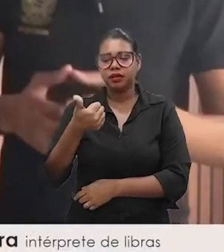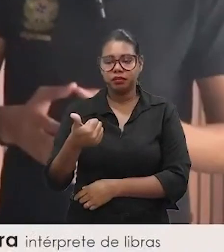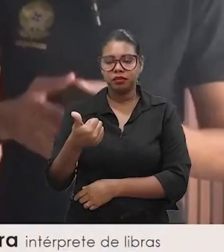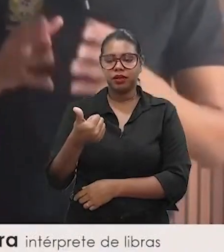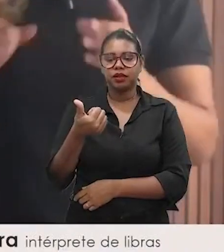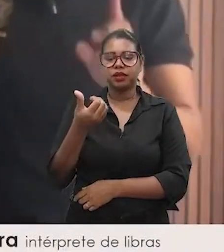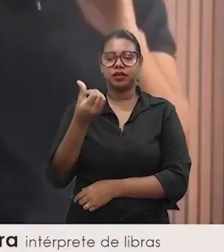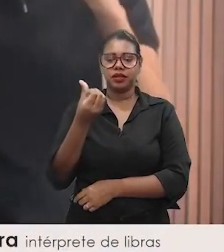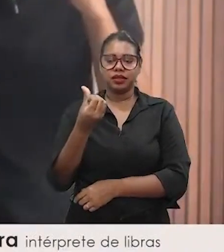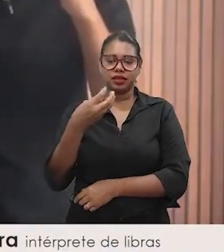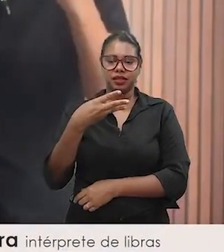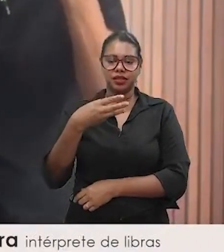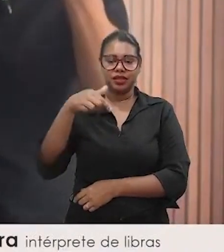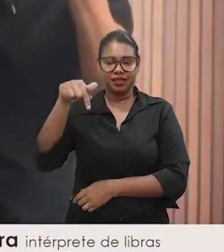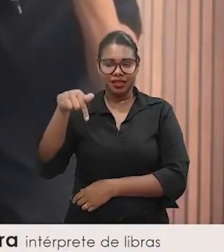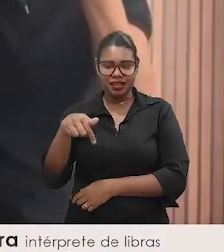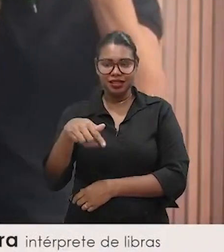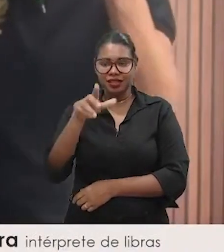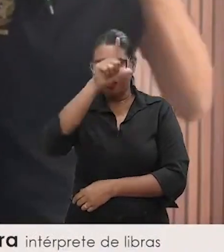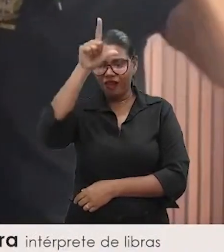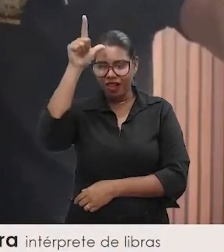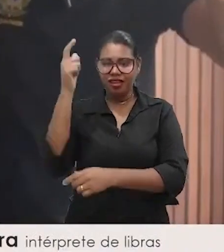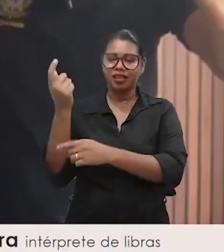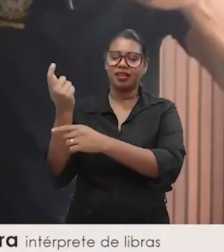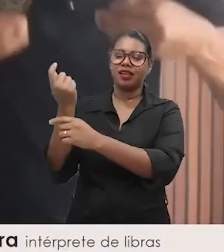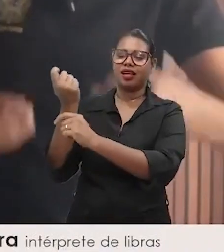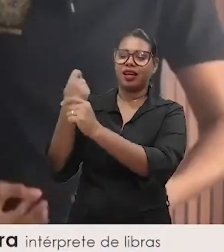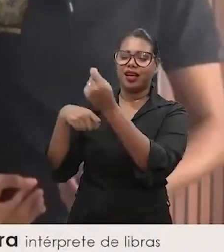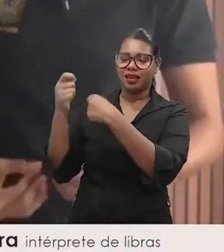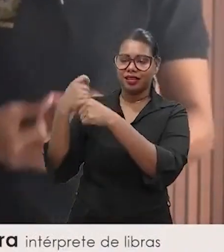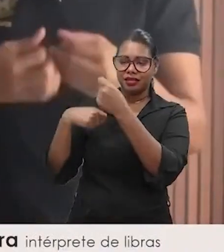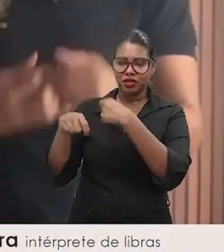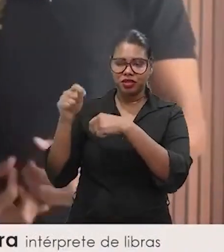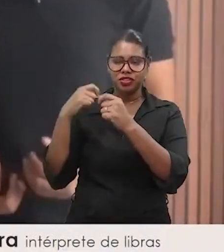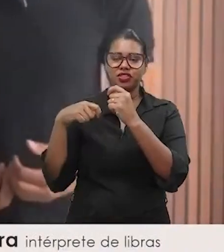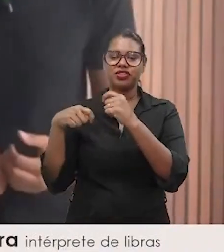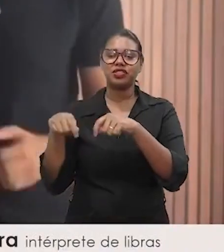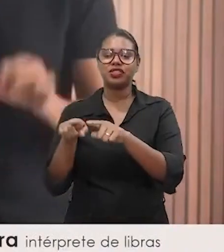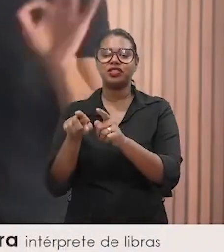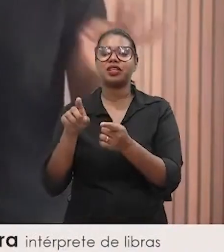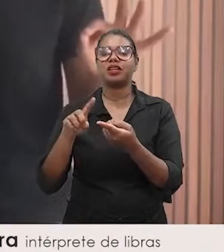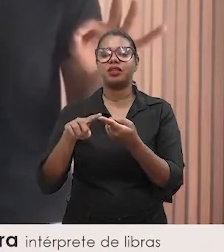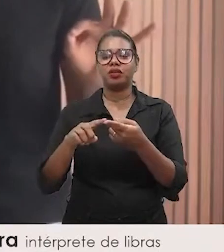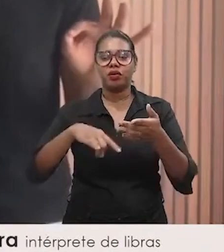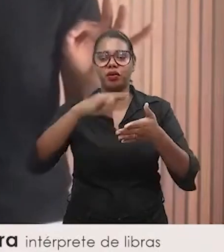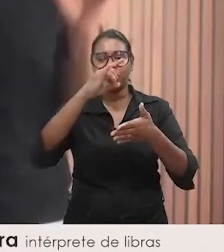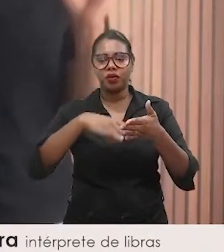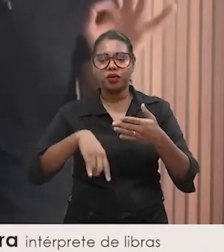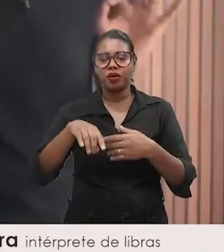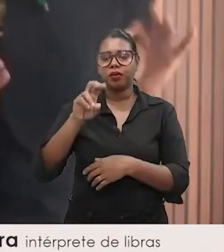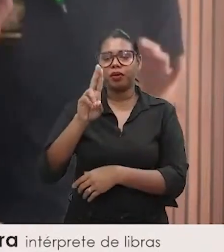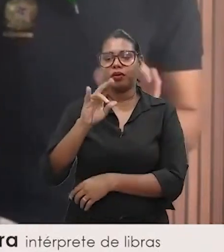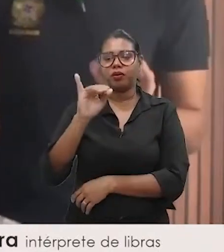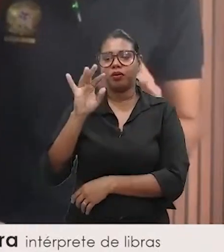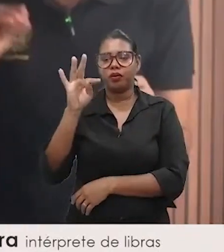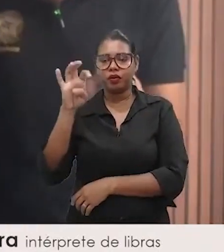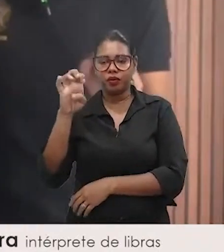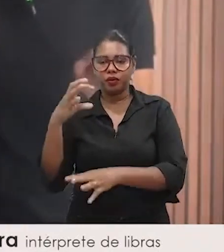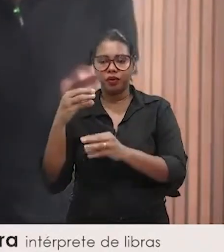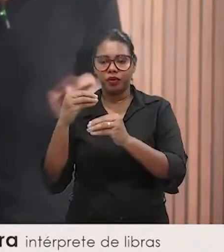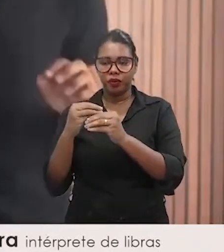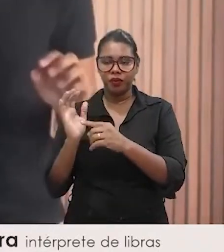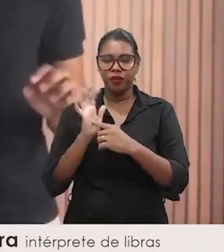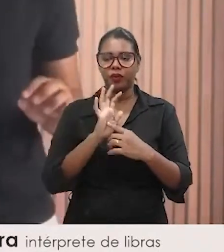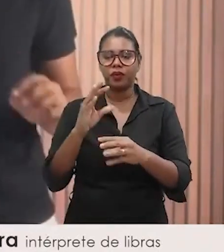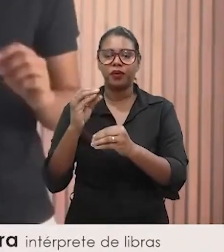1637, nós tivemos a chegada de um líder administrador fortíssimo, contratado pela UIC. O que é a UIC?